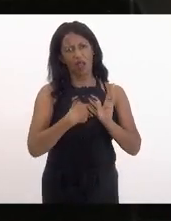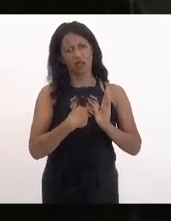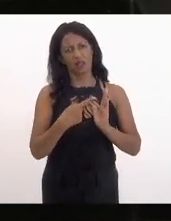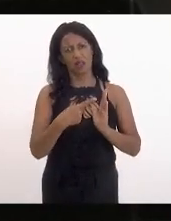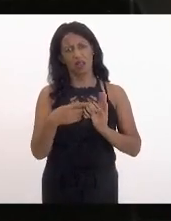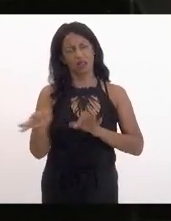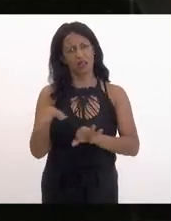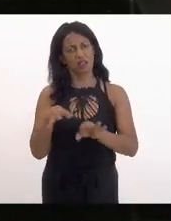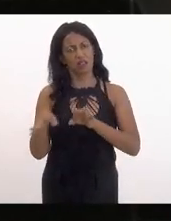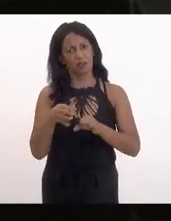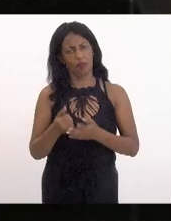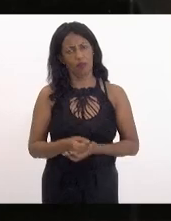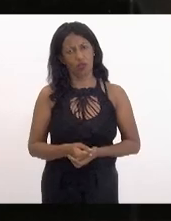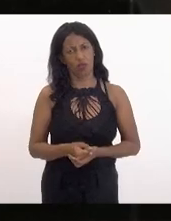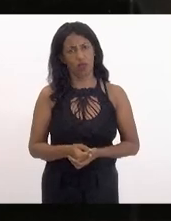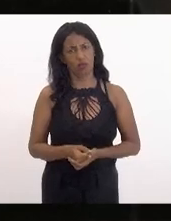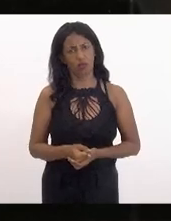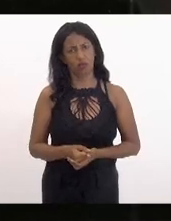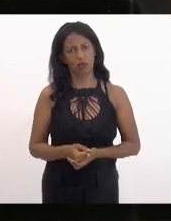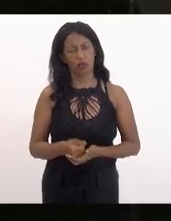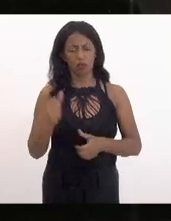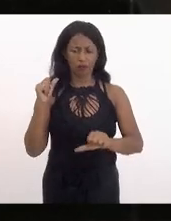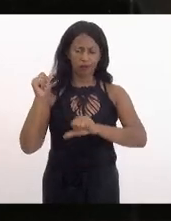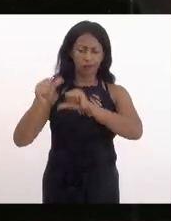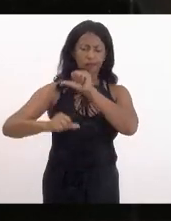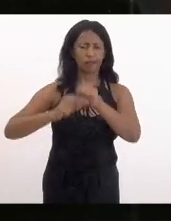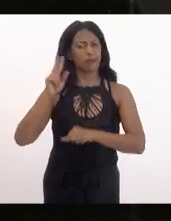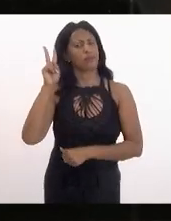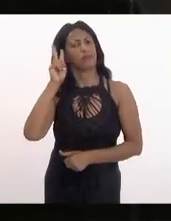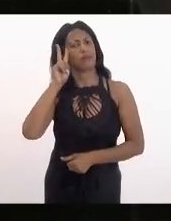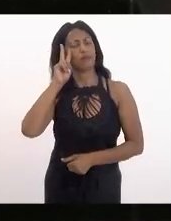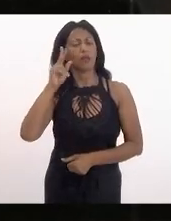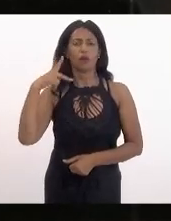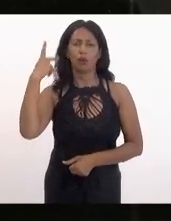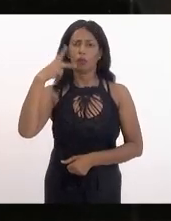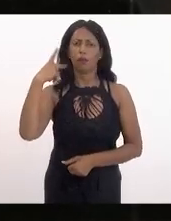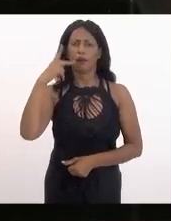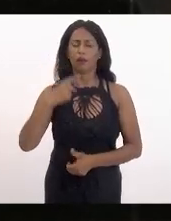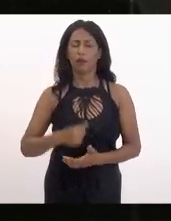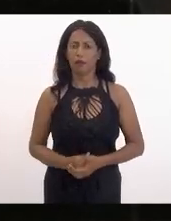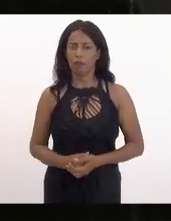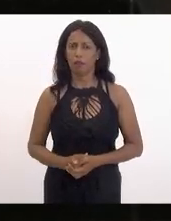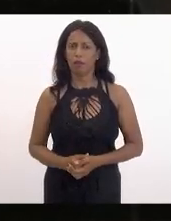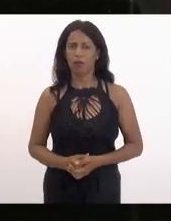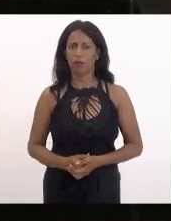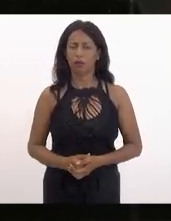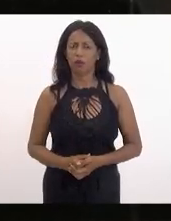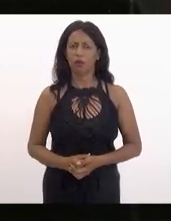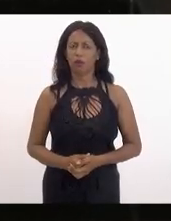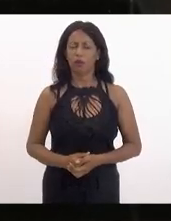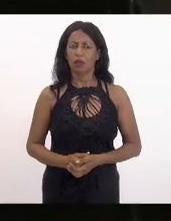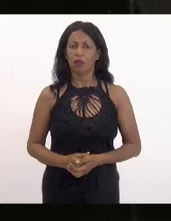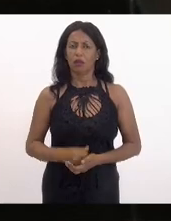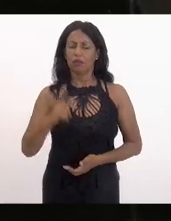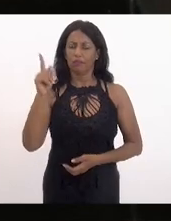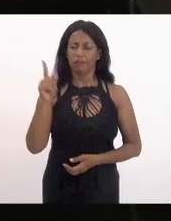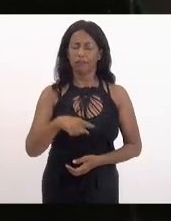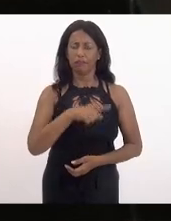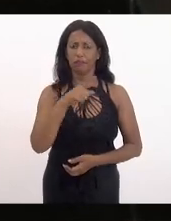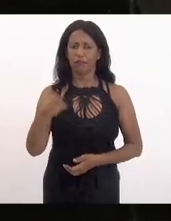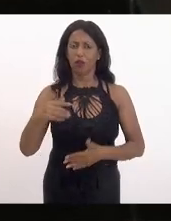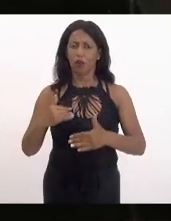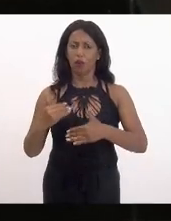esse projeto de passar para a história como o Parlamento que impediu o avanço